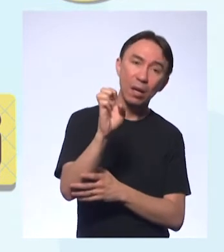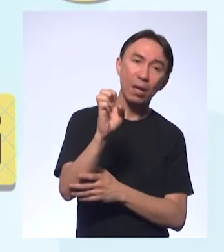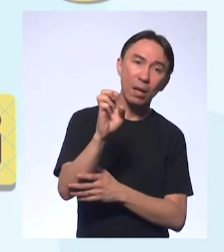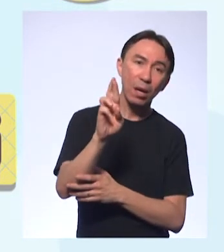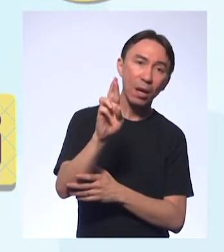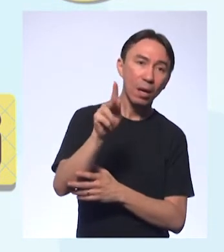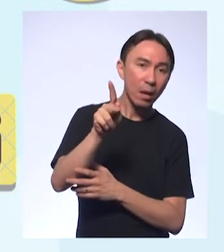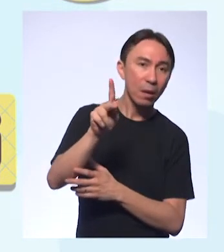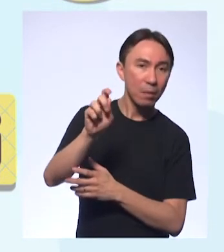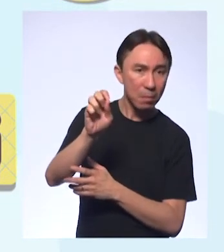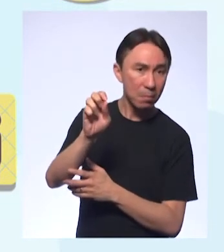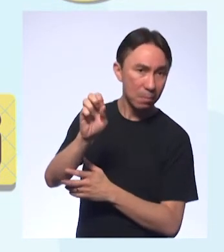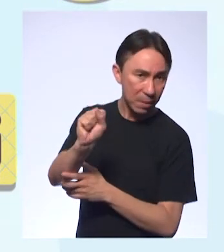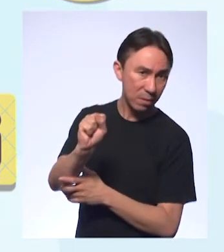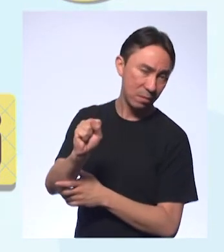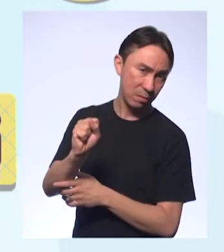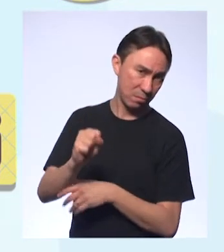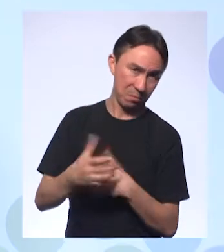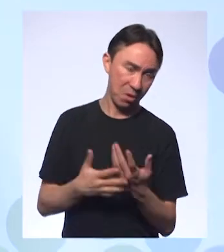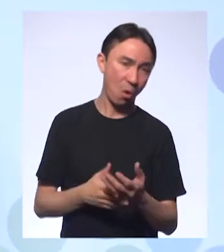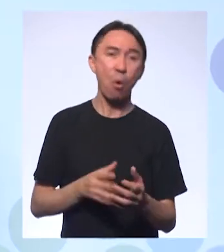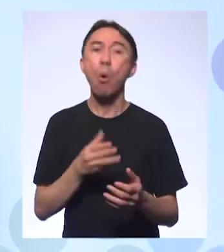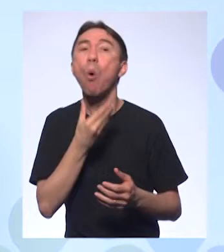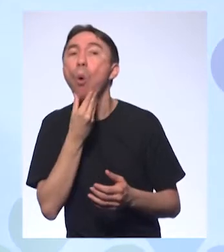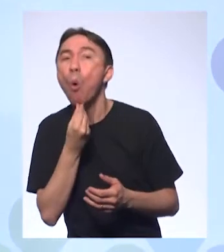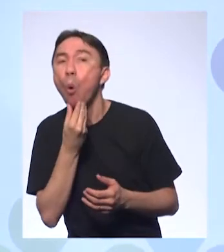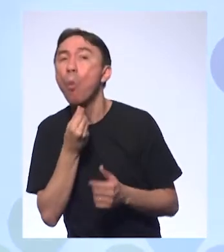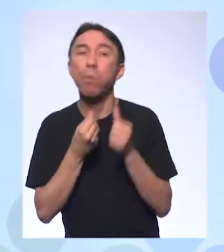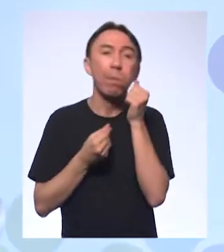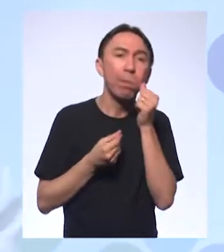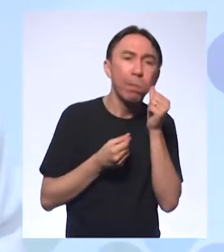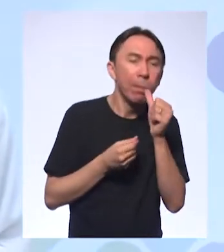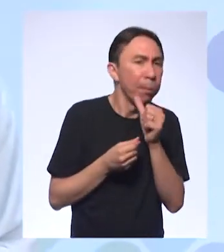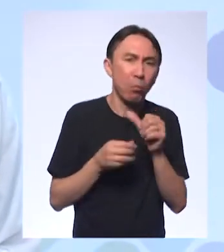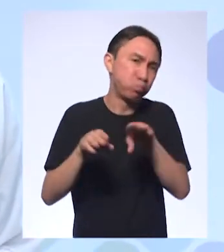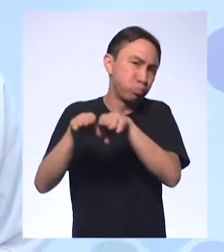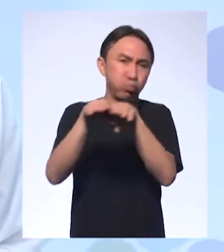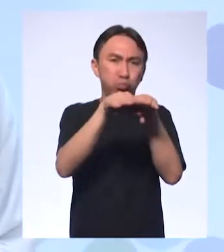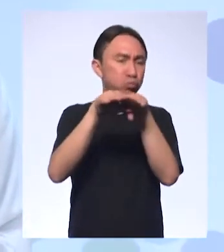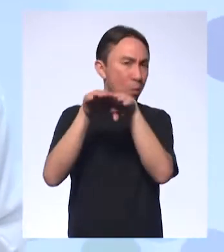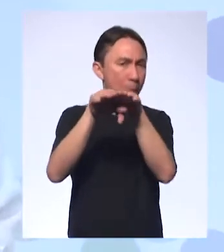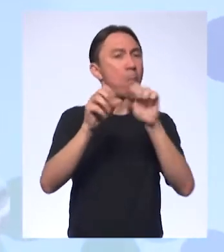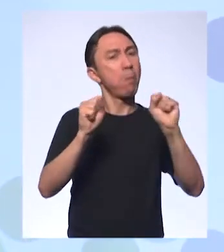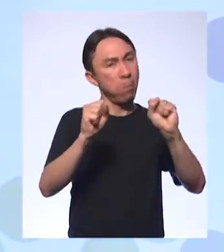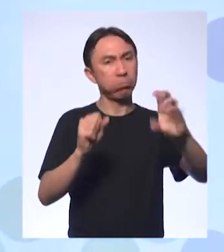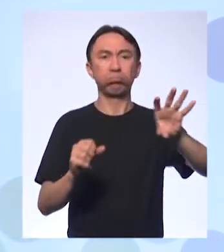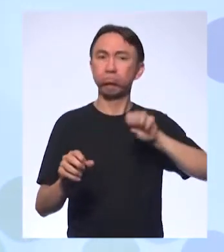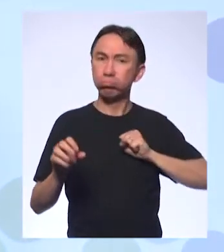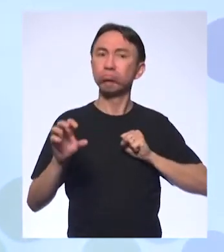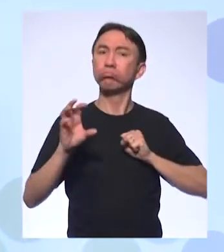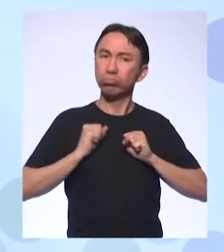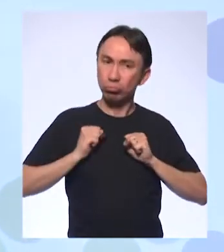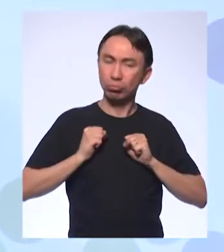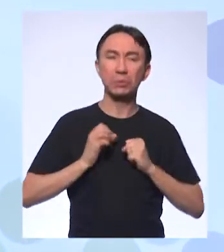muita distinção essa questão de ser menino ou ser menina, tá? Ali menino igual a menina, tá bom? Muito bem.